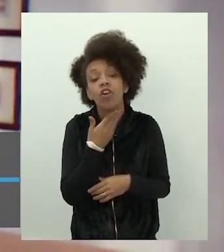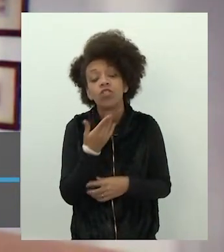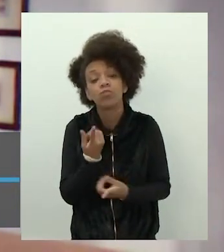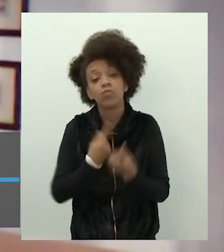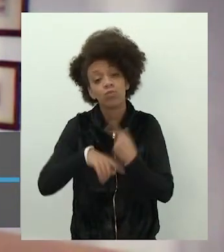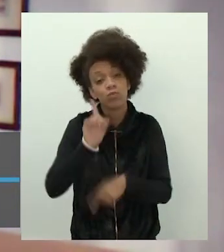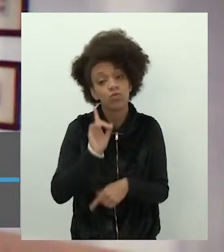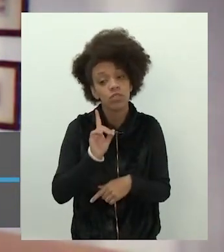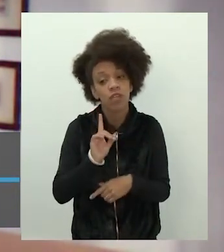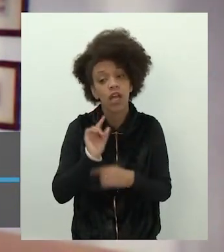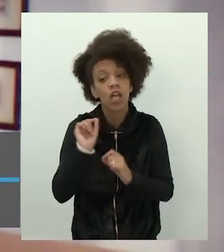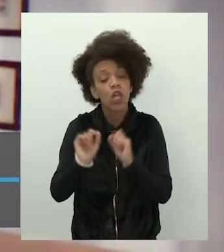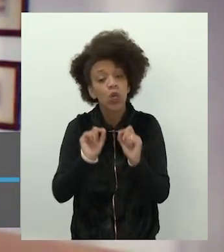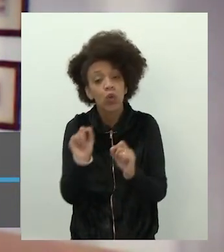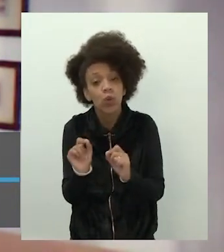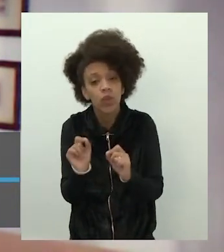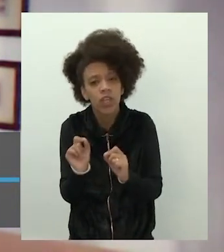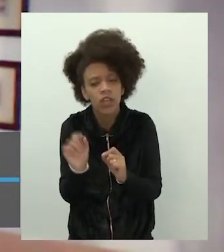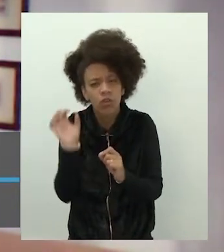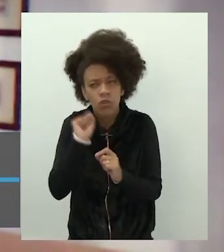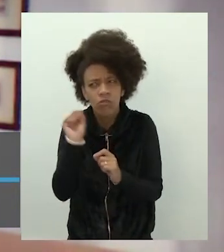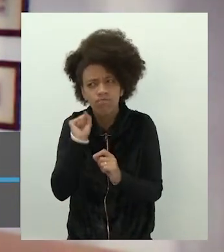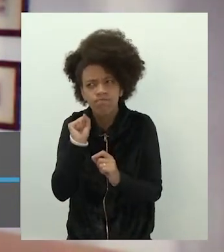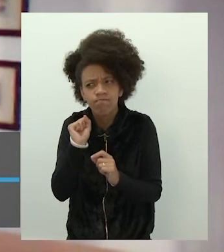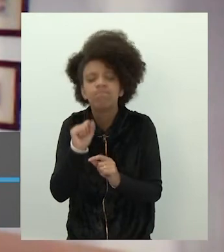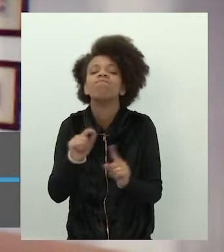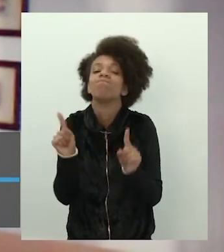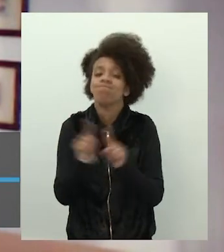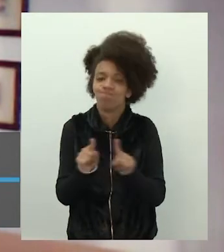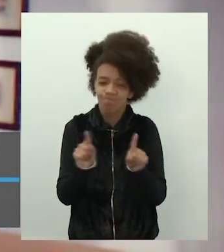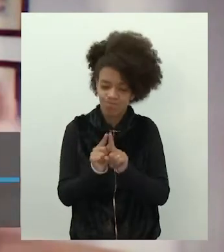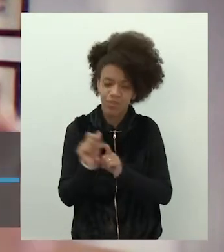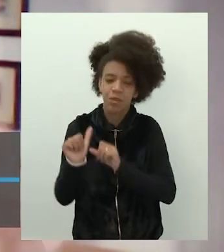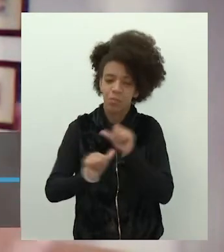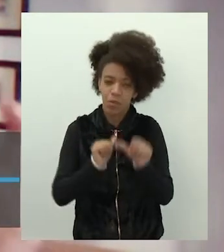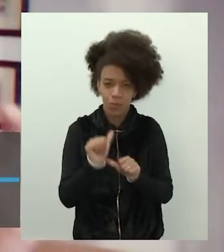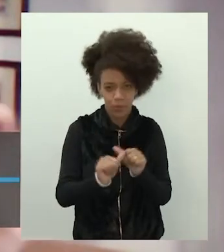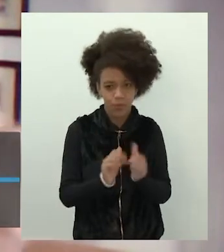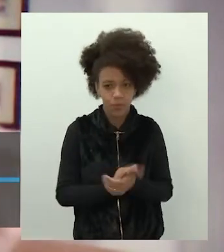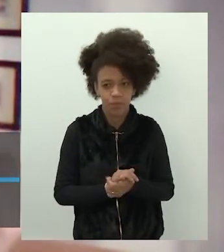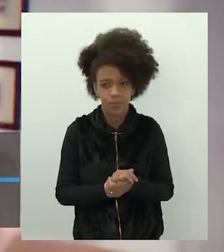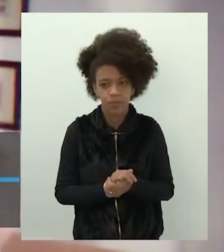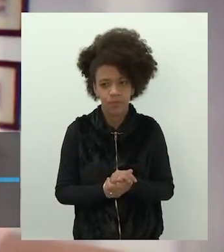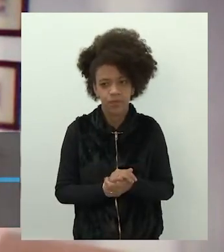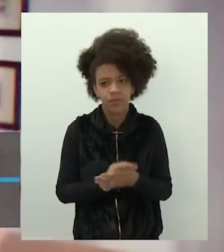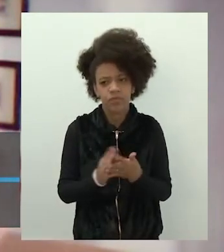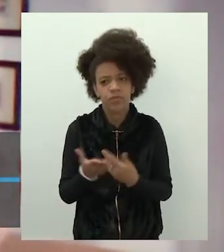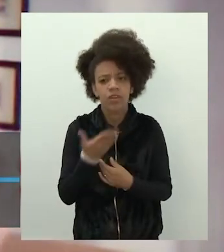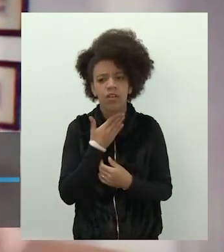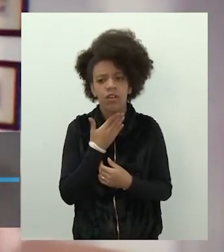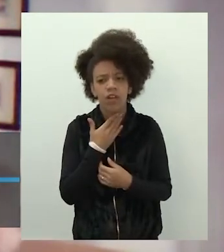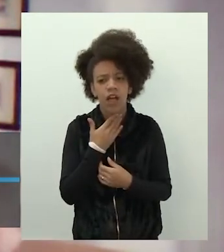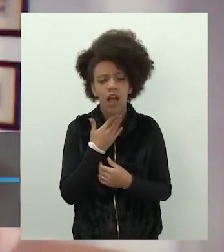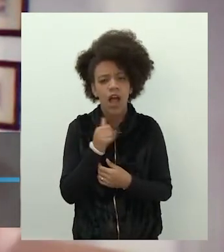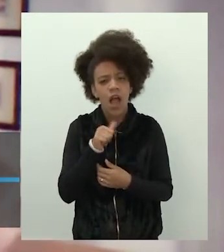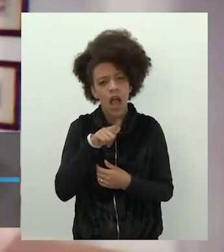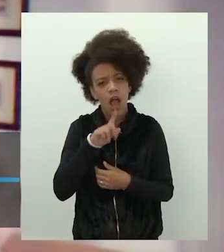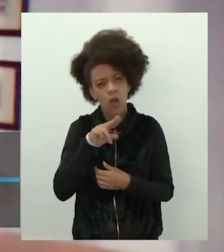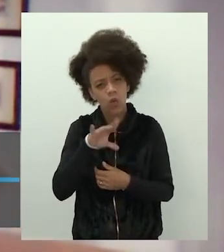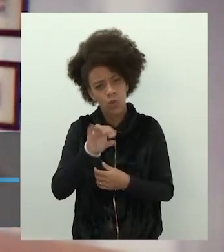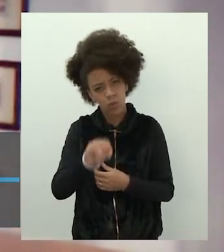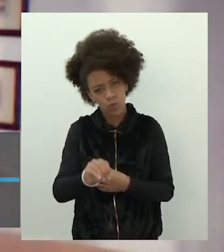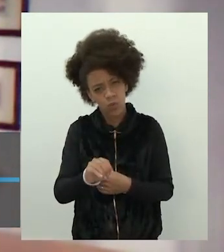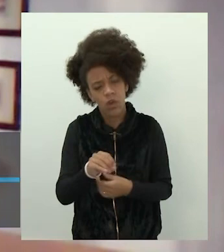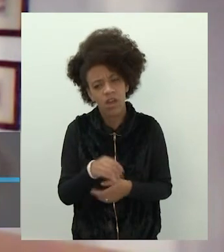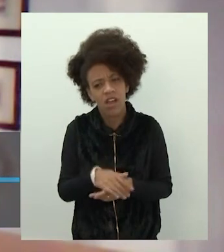muda e o que nós escutamos também muda. Esses tons muito agudos